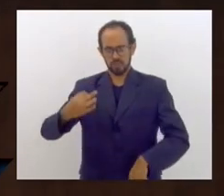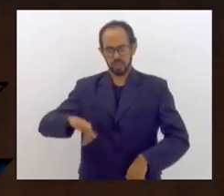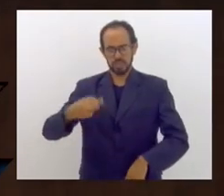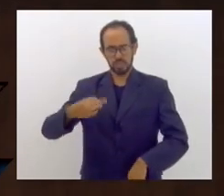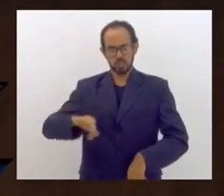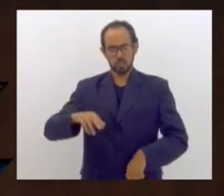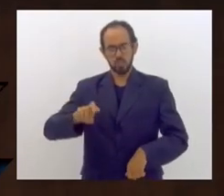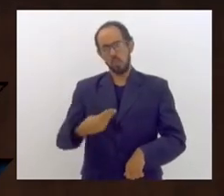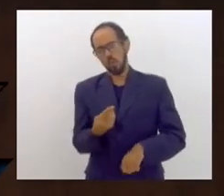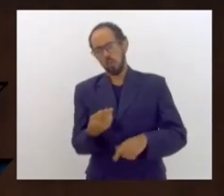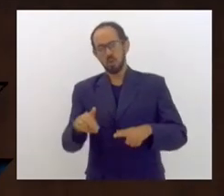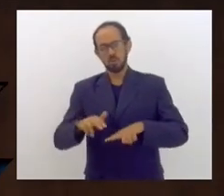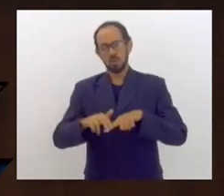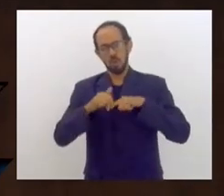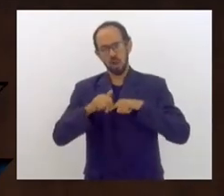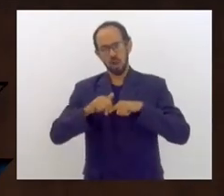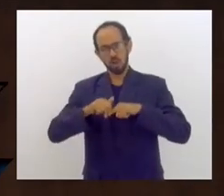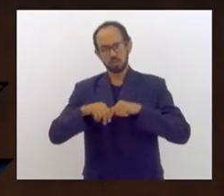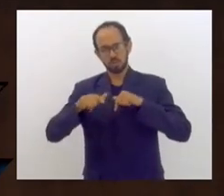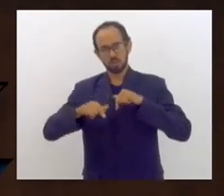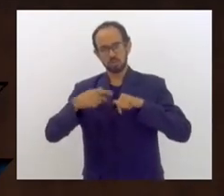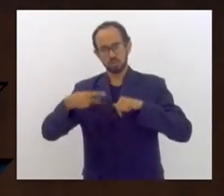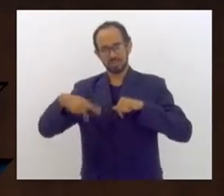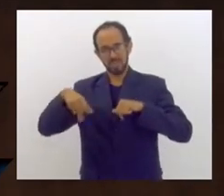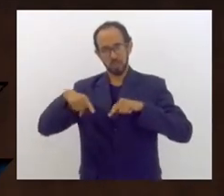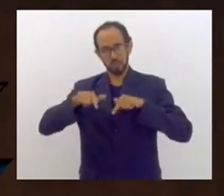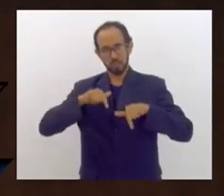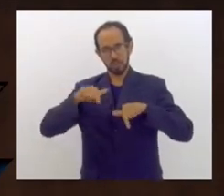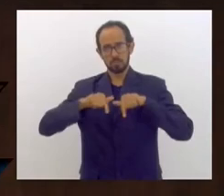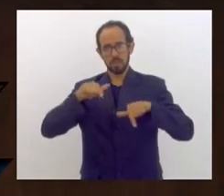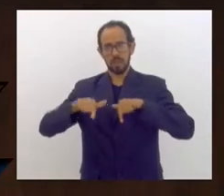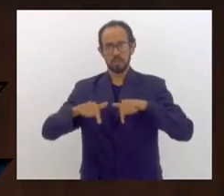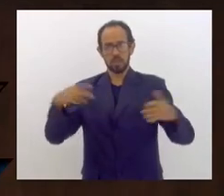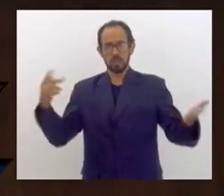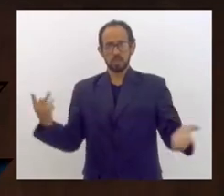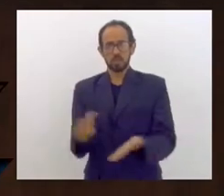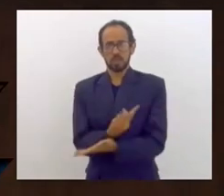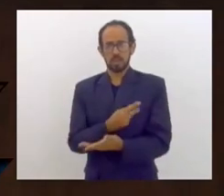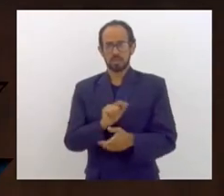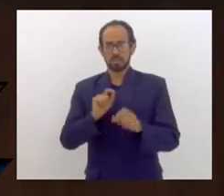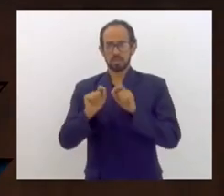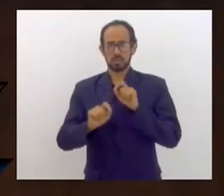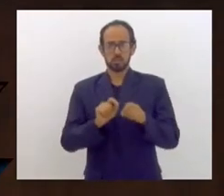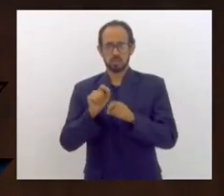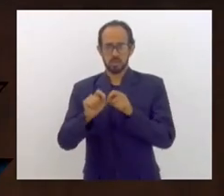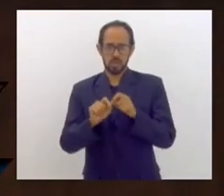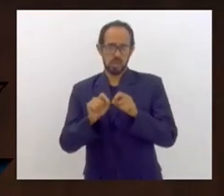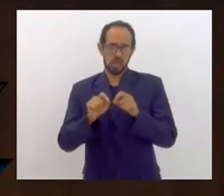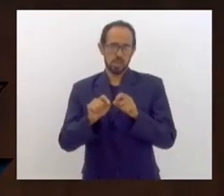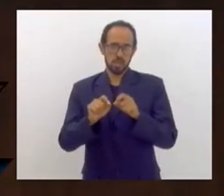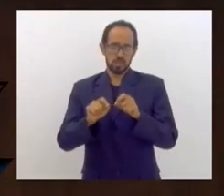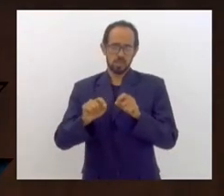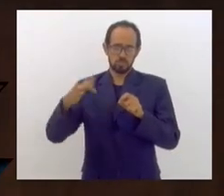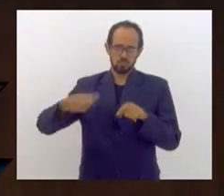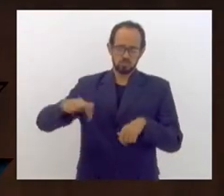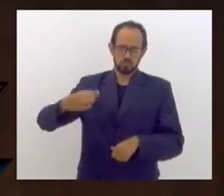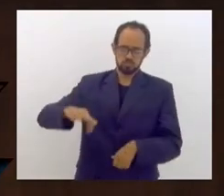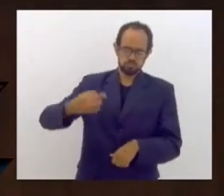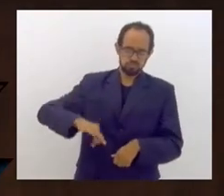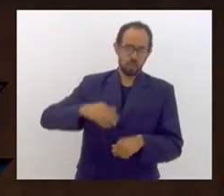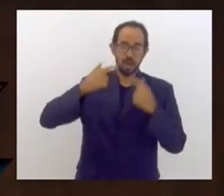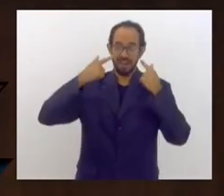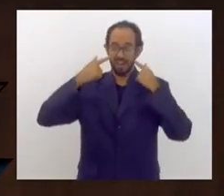ou servidores que, em razão da sua atuação, acabam sendo portadores de